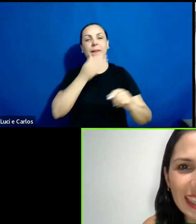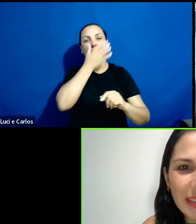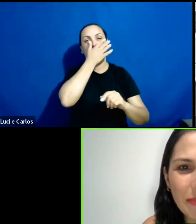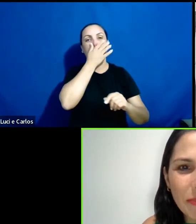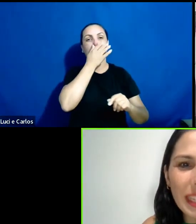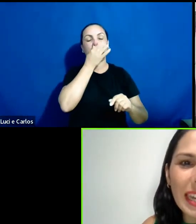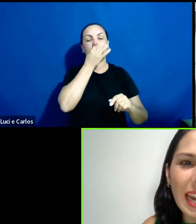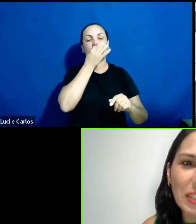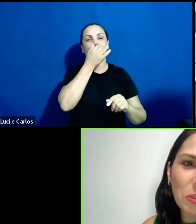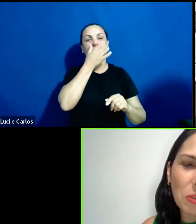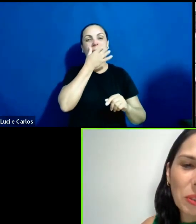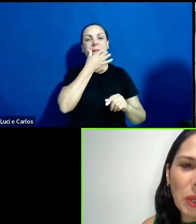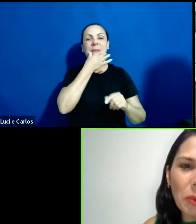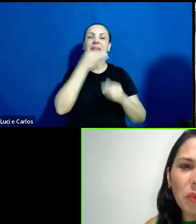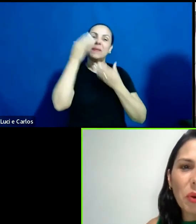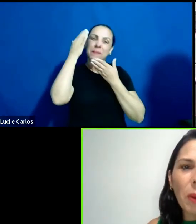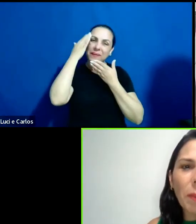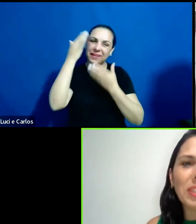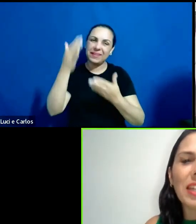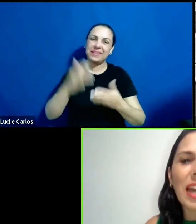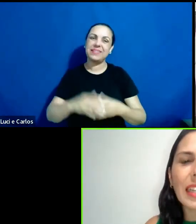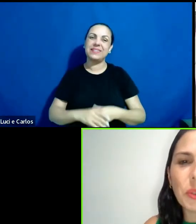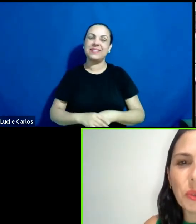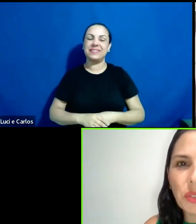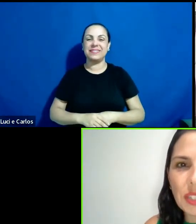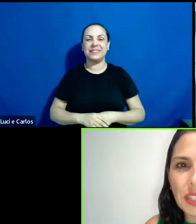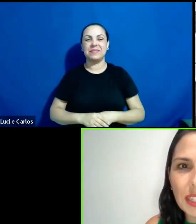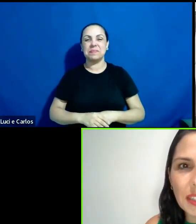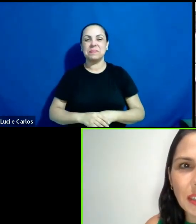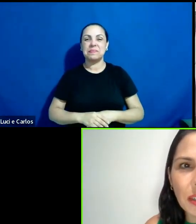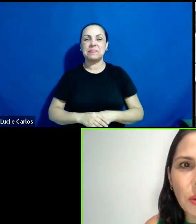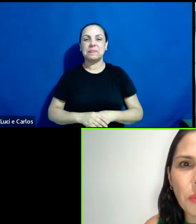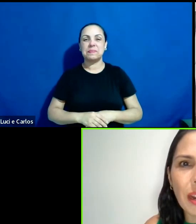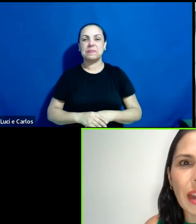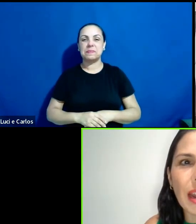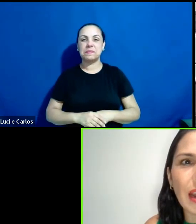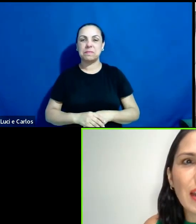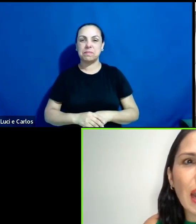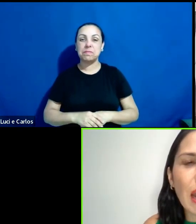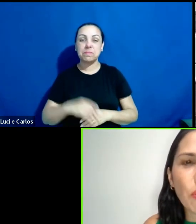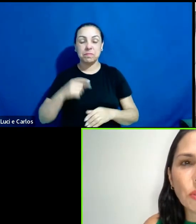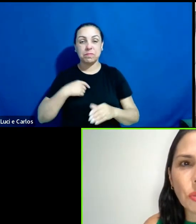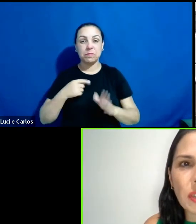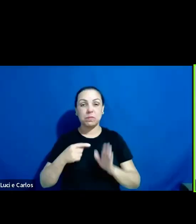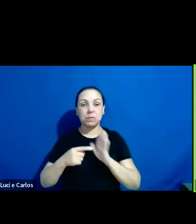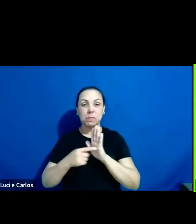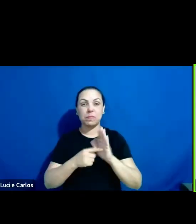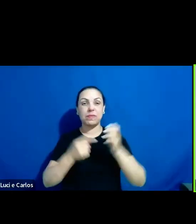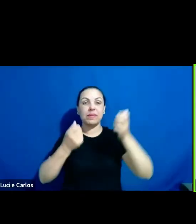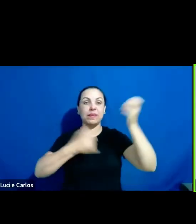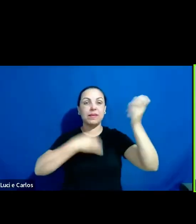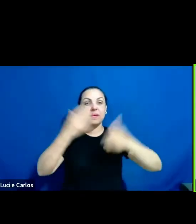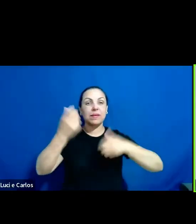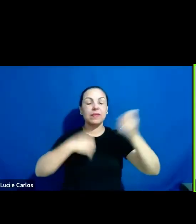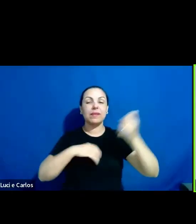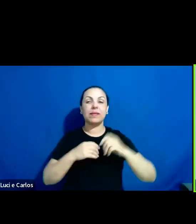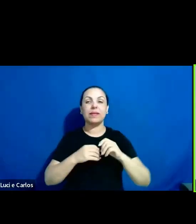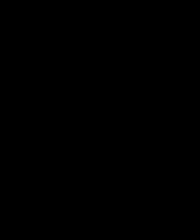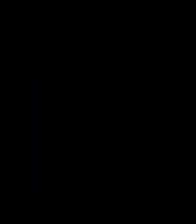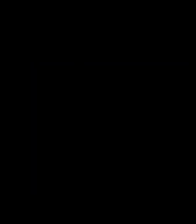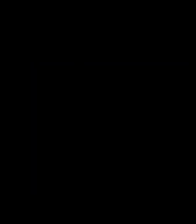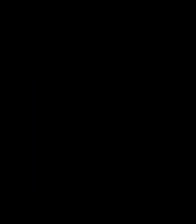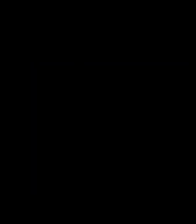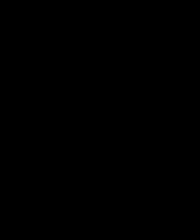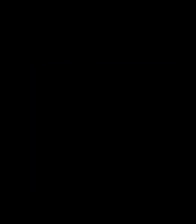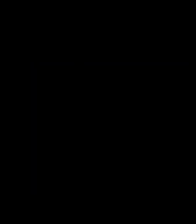compartilhar. Obrigada, doutor Kleuber. Eu vou compartilhar aqui com vocês, então, a continuação aqui do nosso projeto